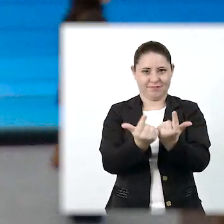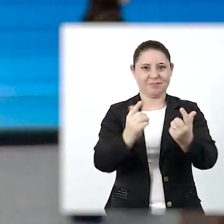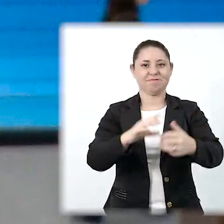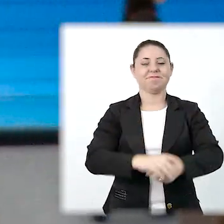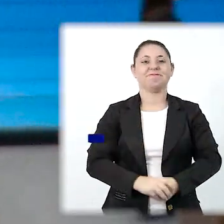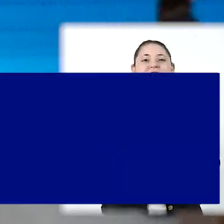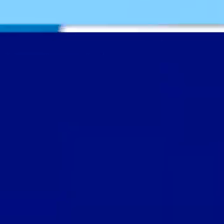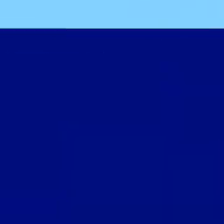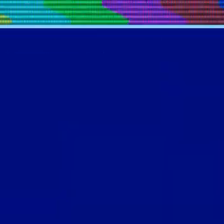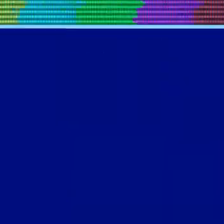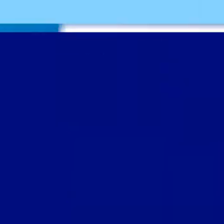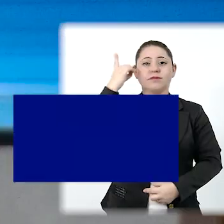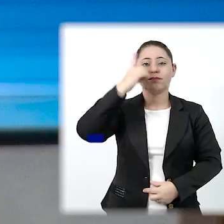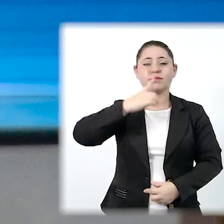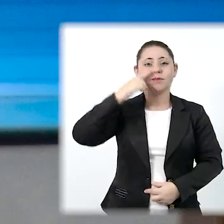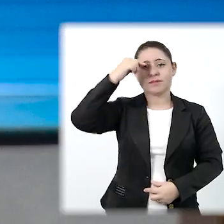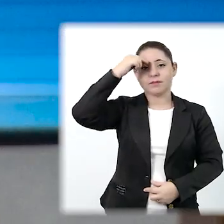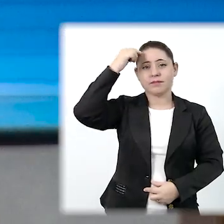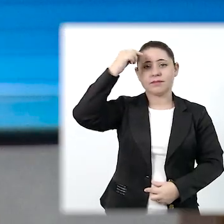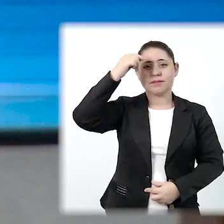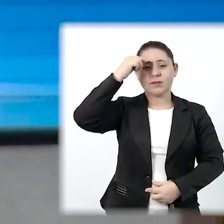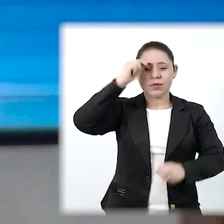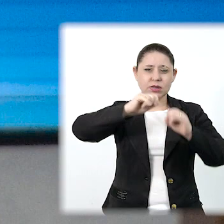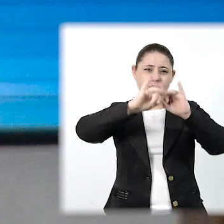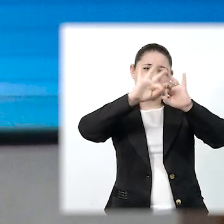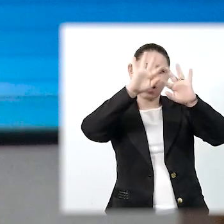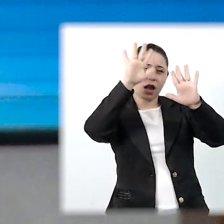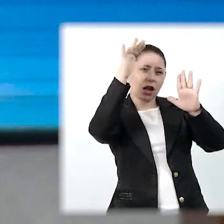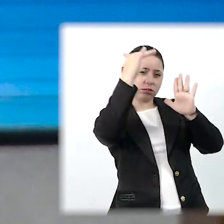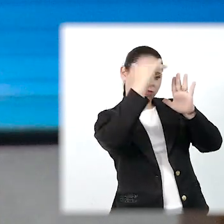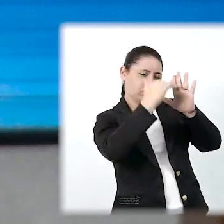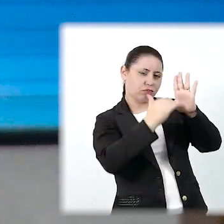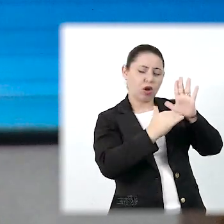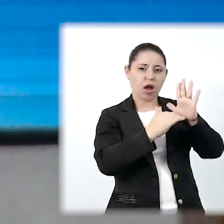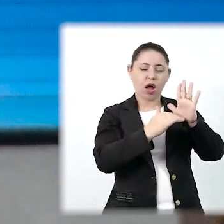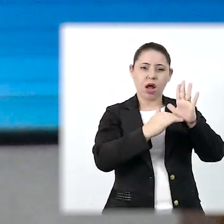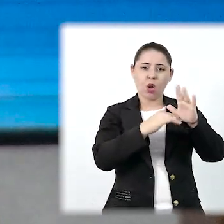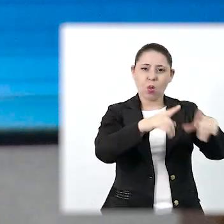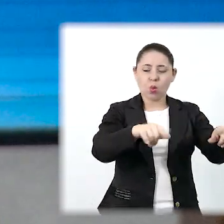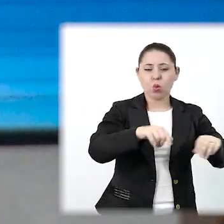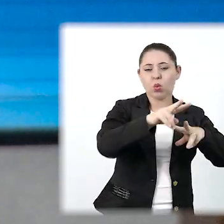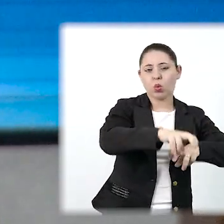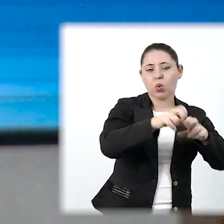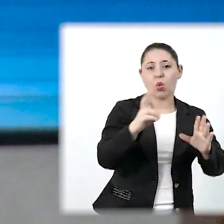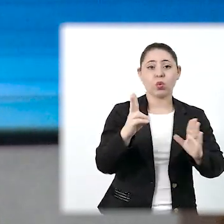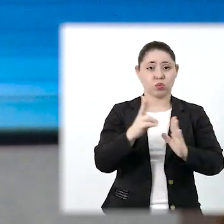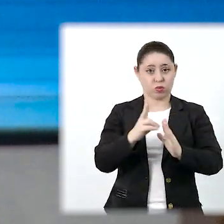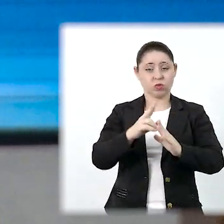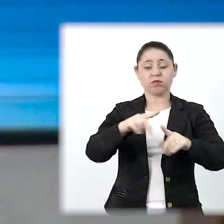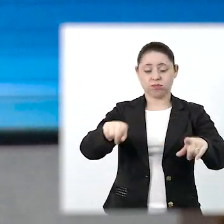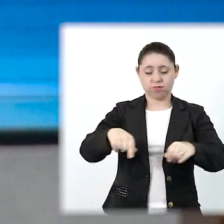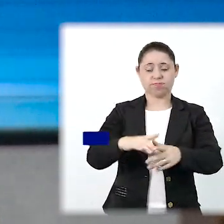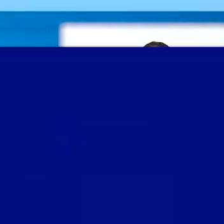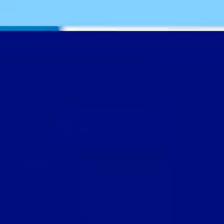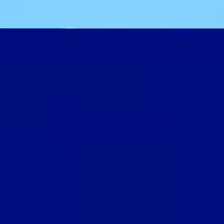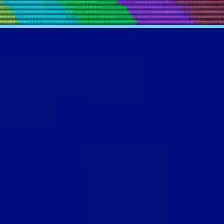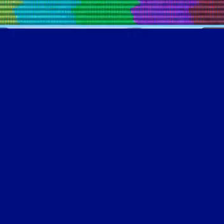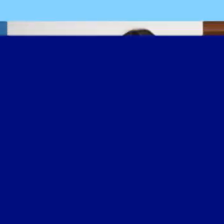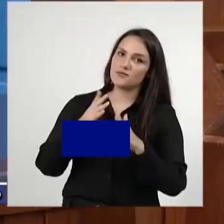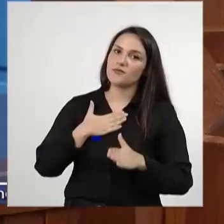Assembleia Legislativa. Deputado Zé Teixeira esclarece pontos a respeito de áreas rurais e